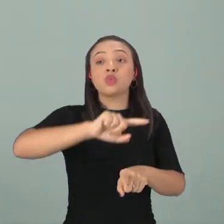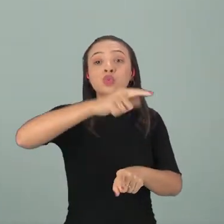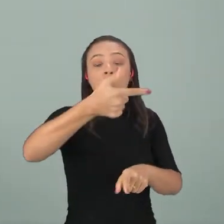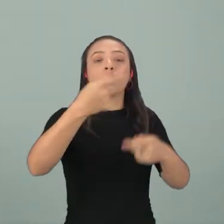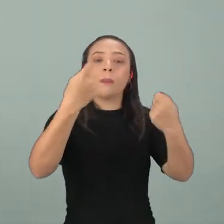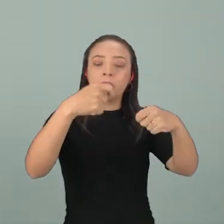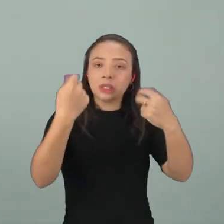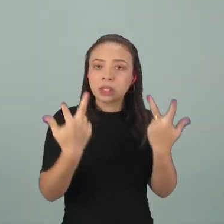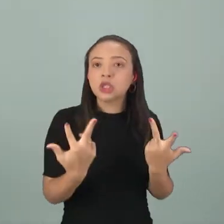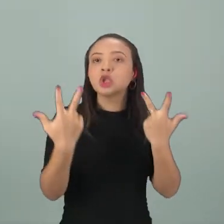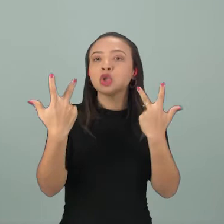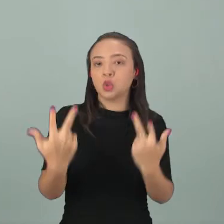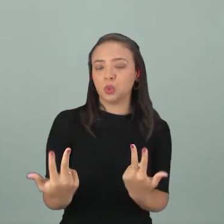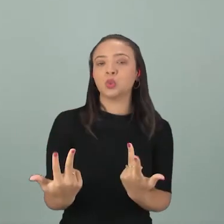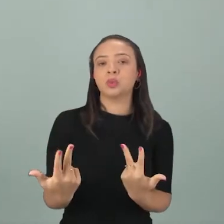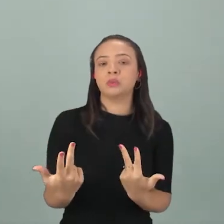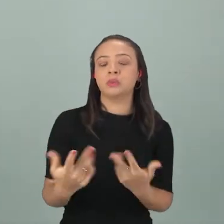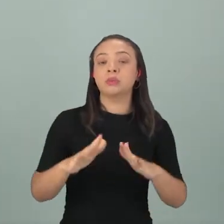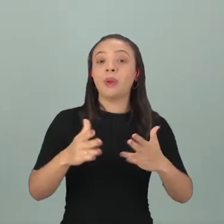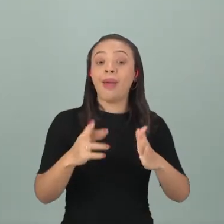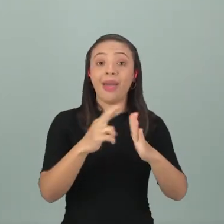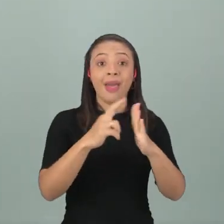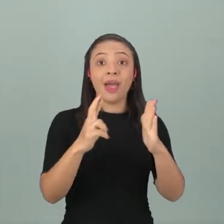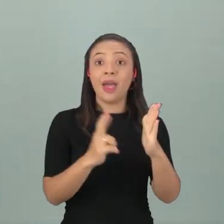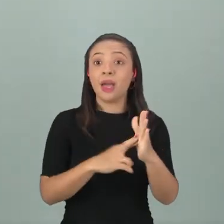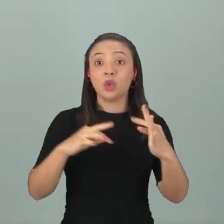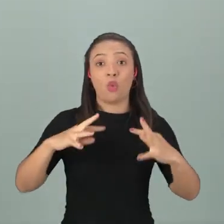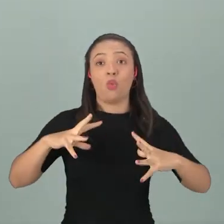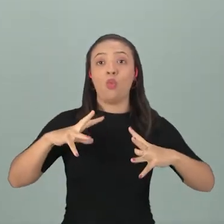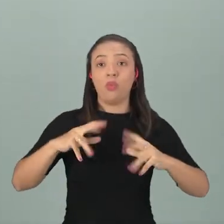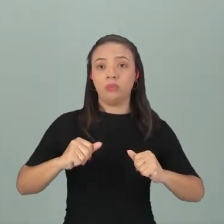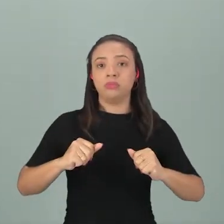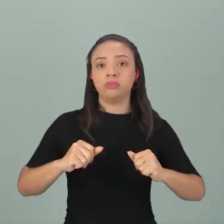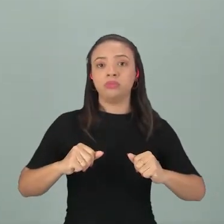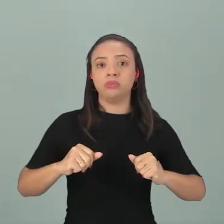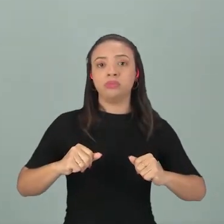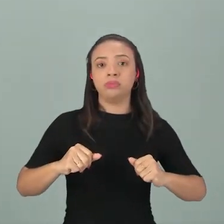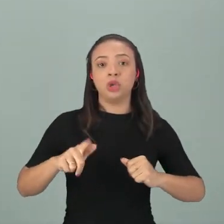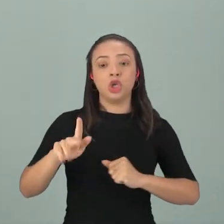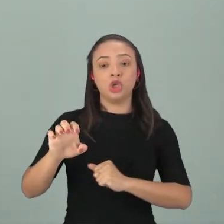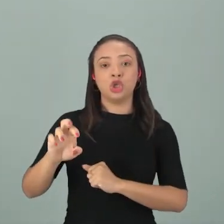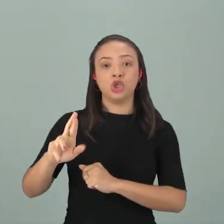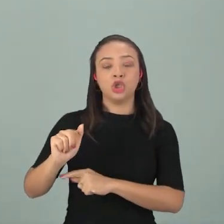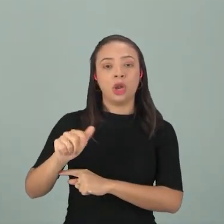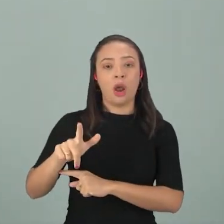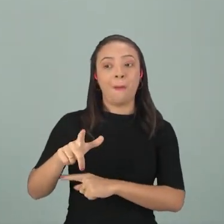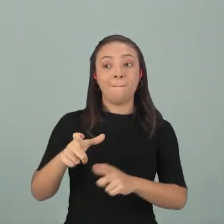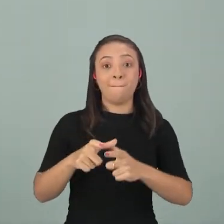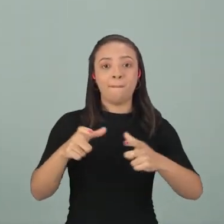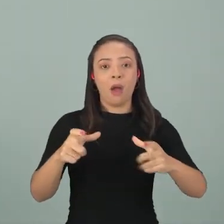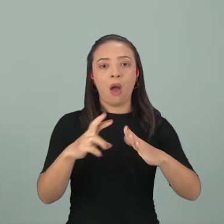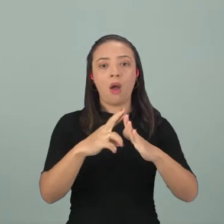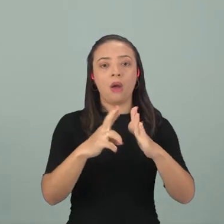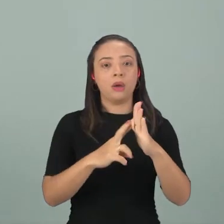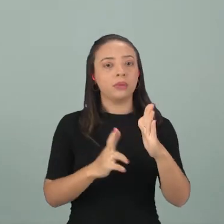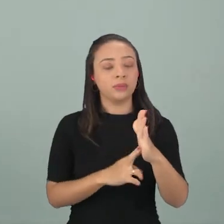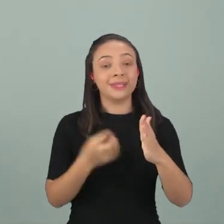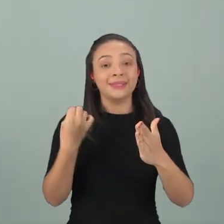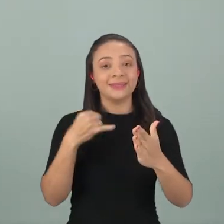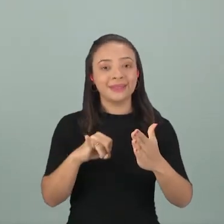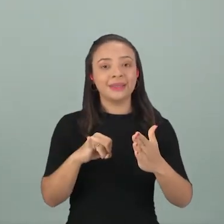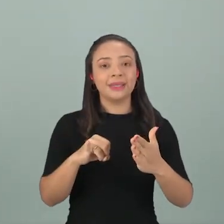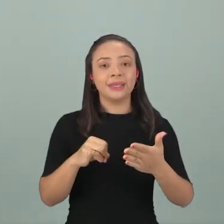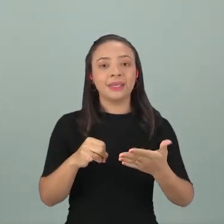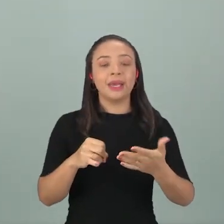estar. Lembrem-se, essa é a regra geral. É no todo. A maior regra quando nós vamos